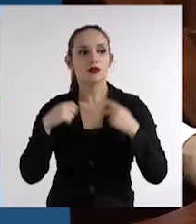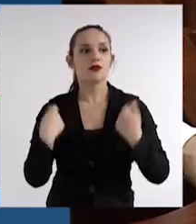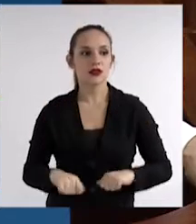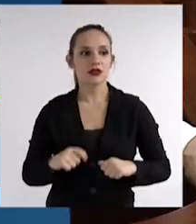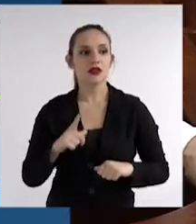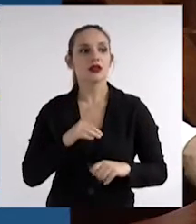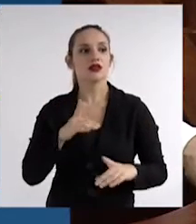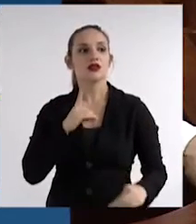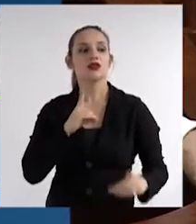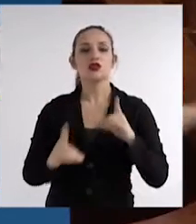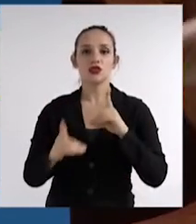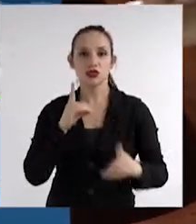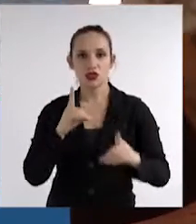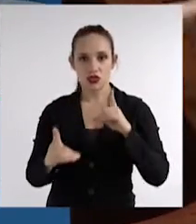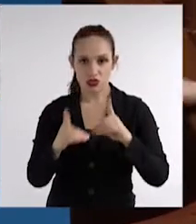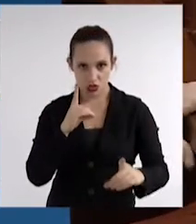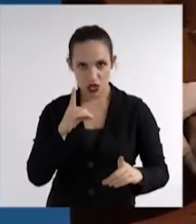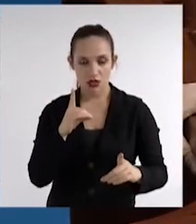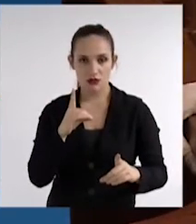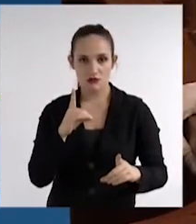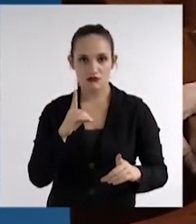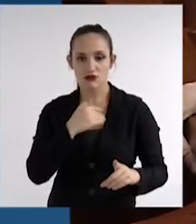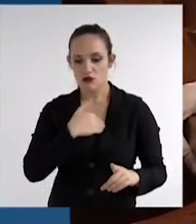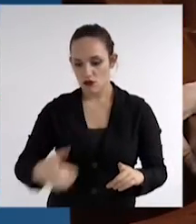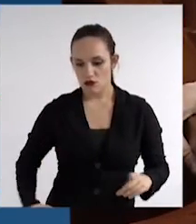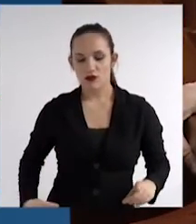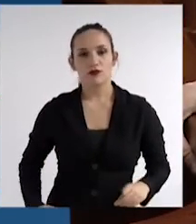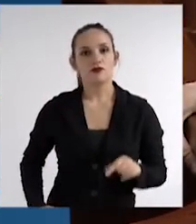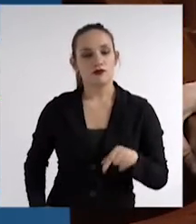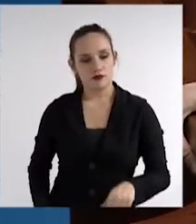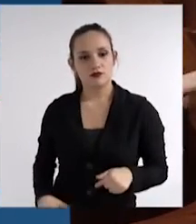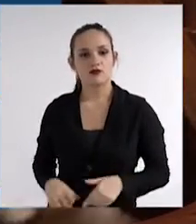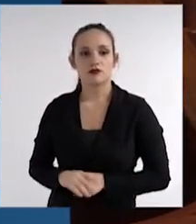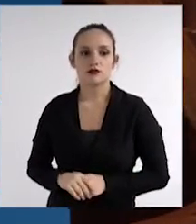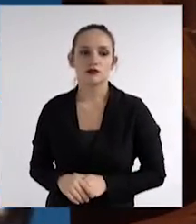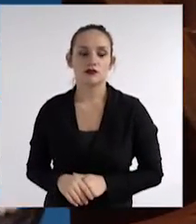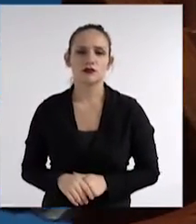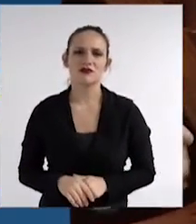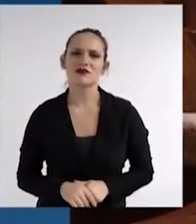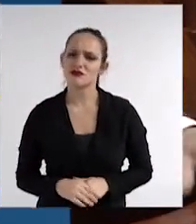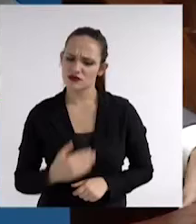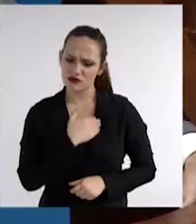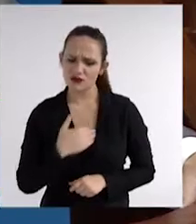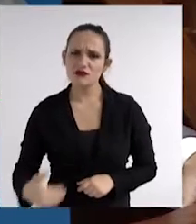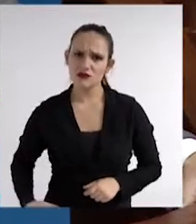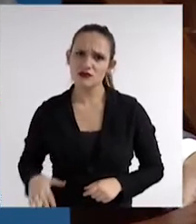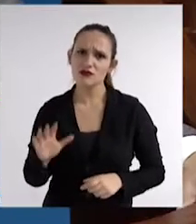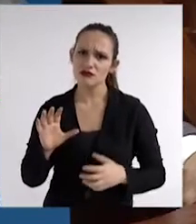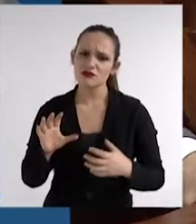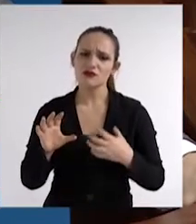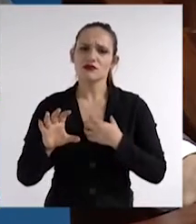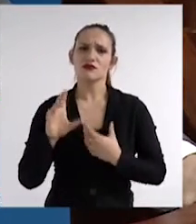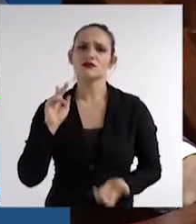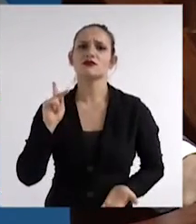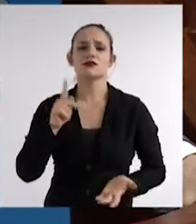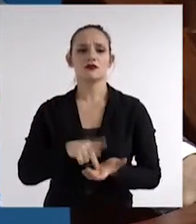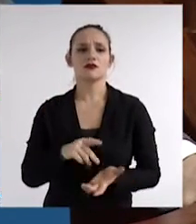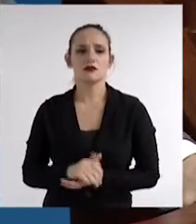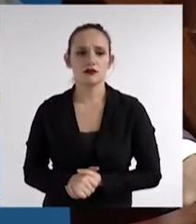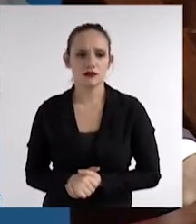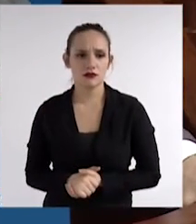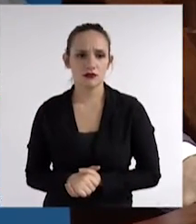do Estado, que tenho certeza, é sensível a essa situação, porque conhece